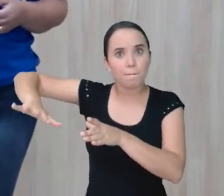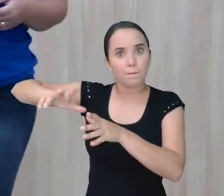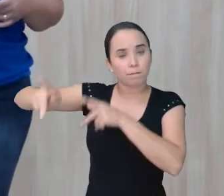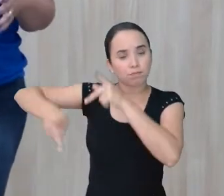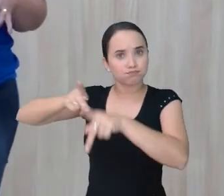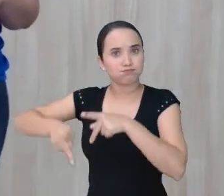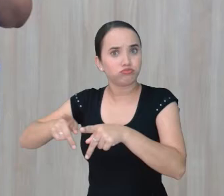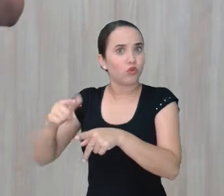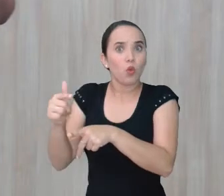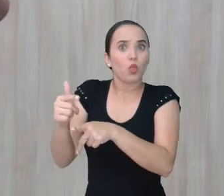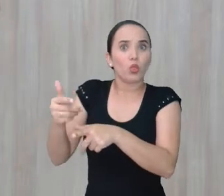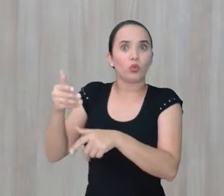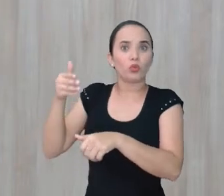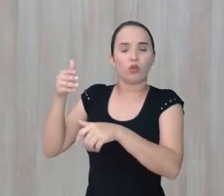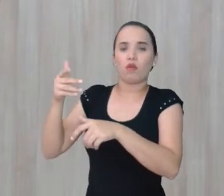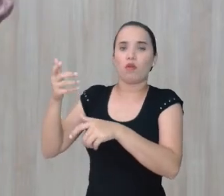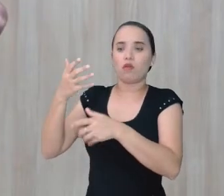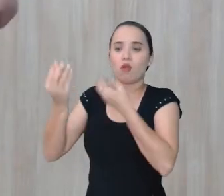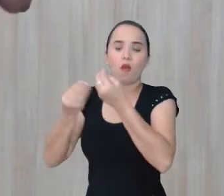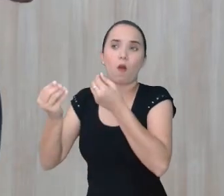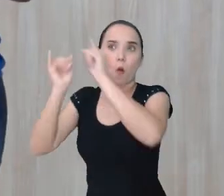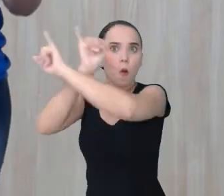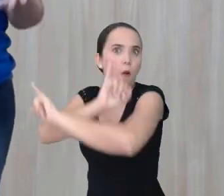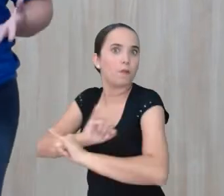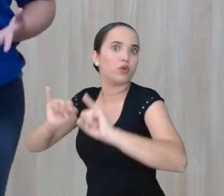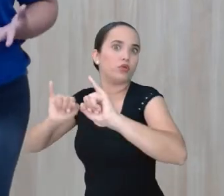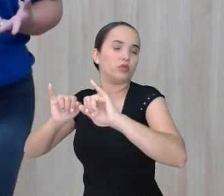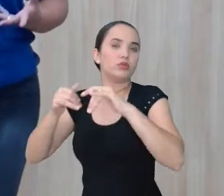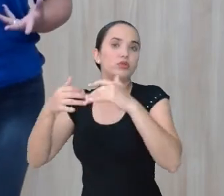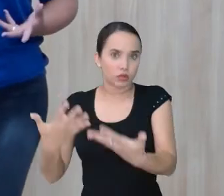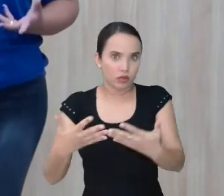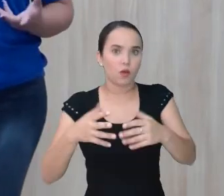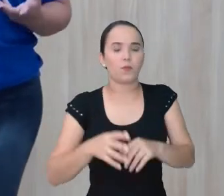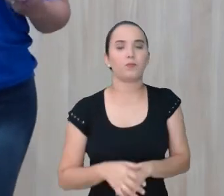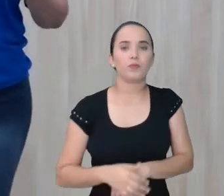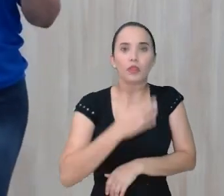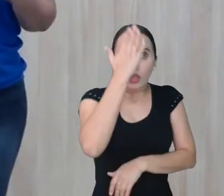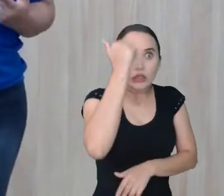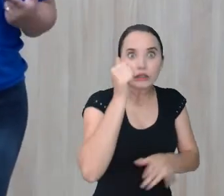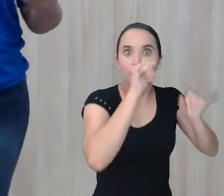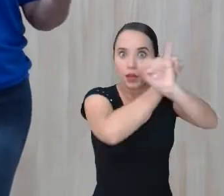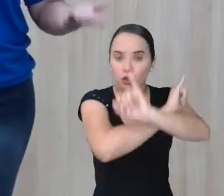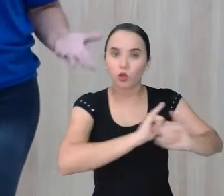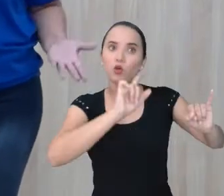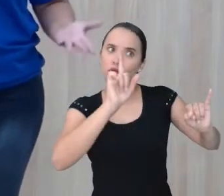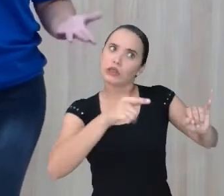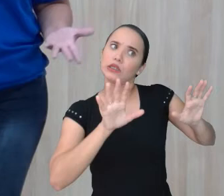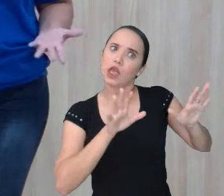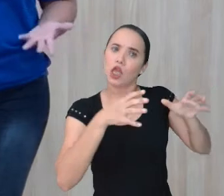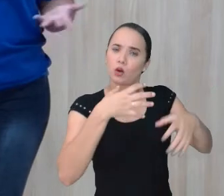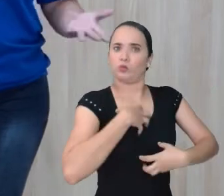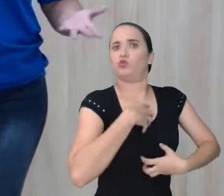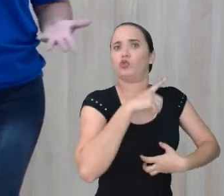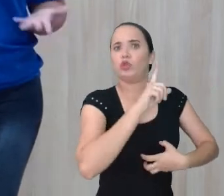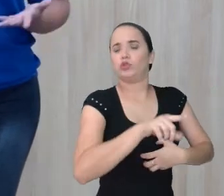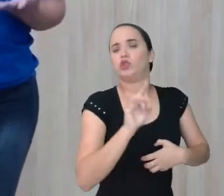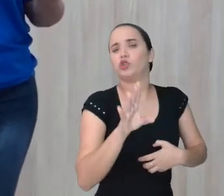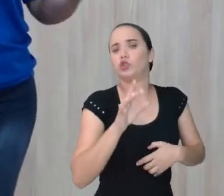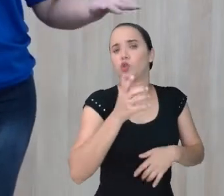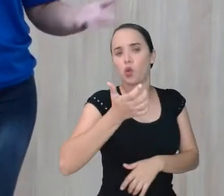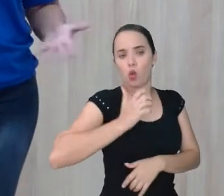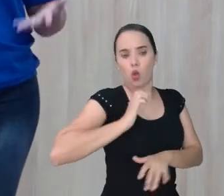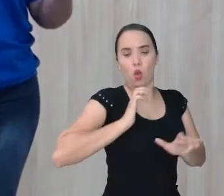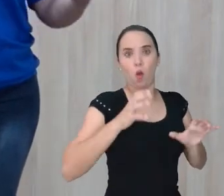notícia. Então, ela era uma forma de poder aquisitivo. Então, é muito importante. Hoje é assim? Não. Hoje